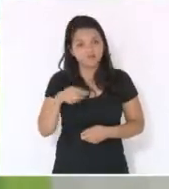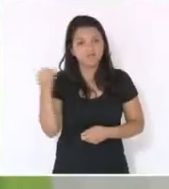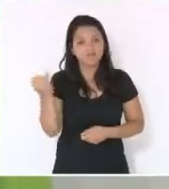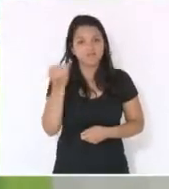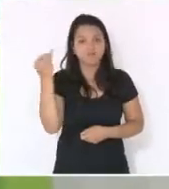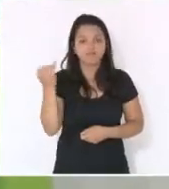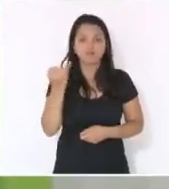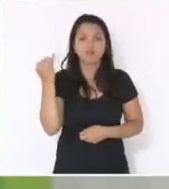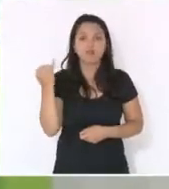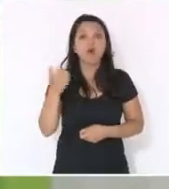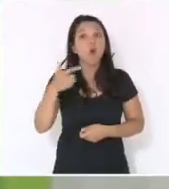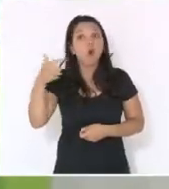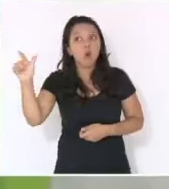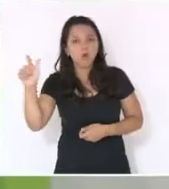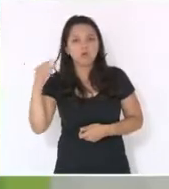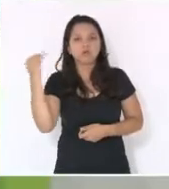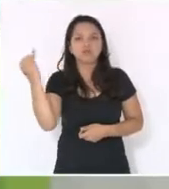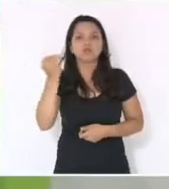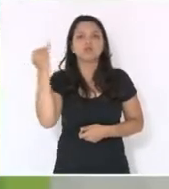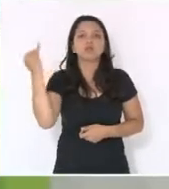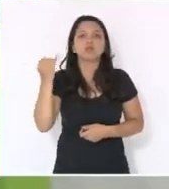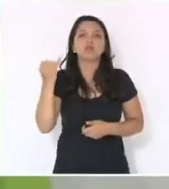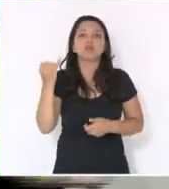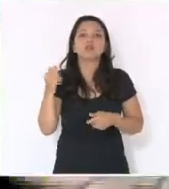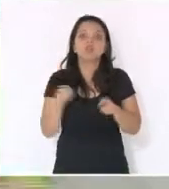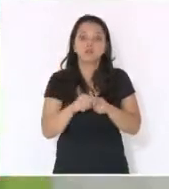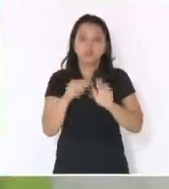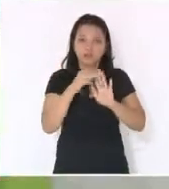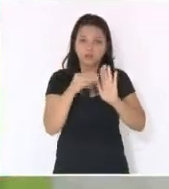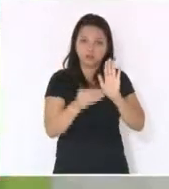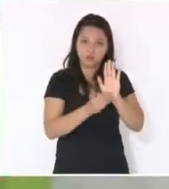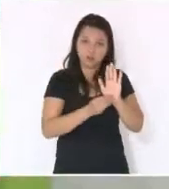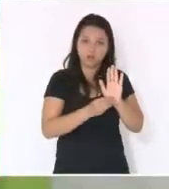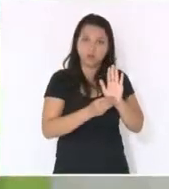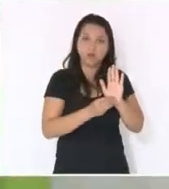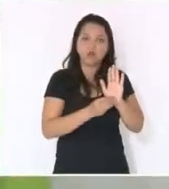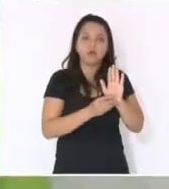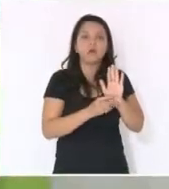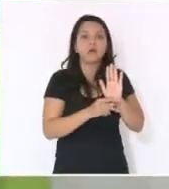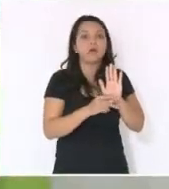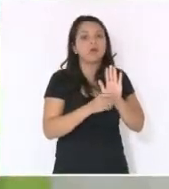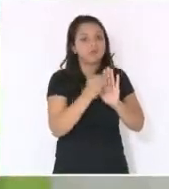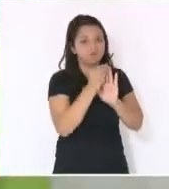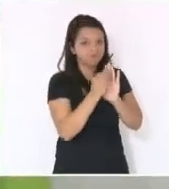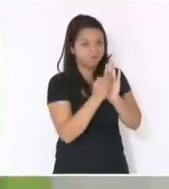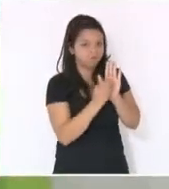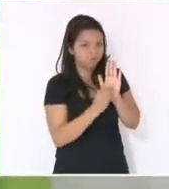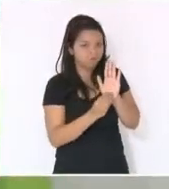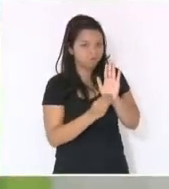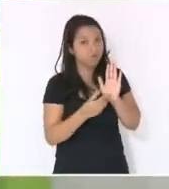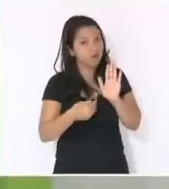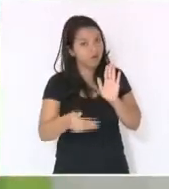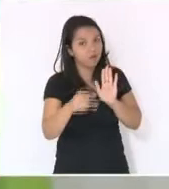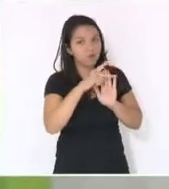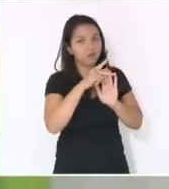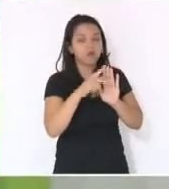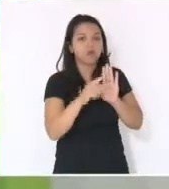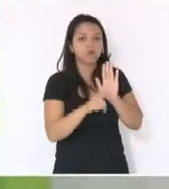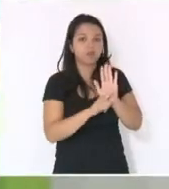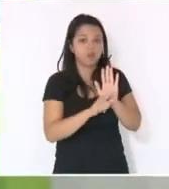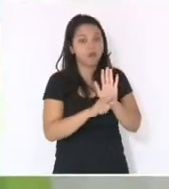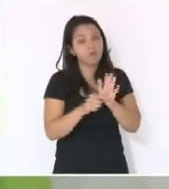que foi colocada também nessa medida provisória, por isso que ela viria em projeto de lei, e nós orientamos para que viesse em